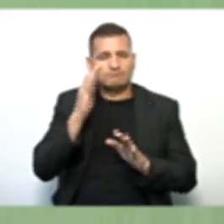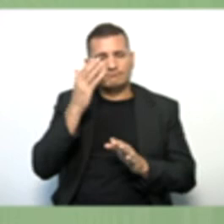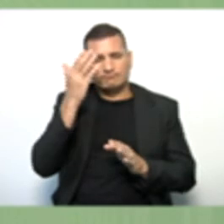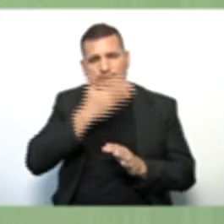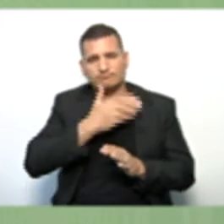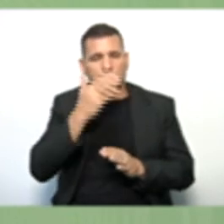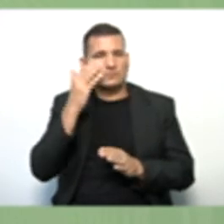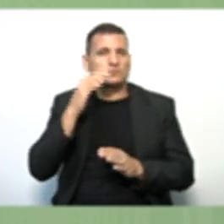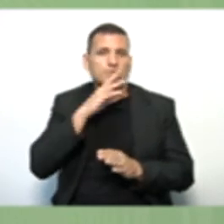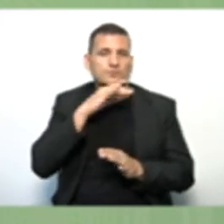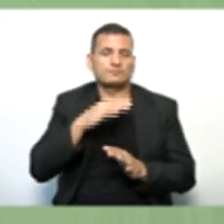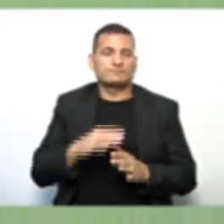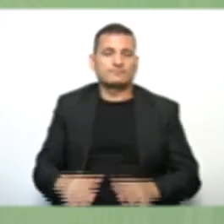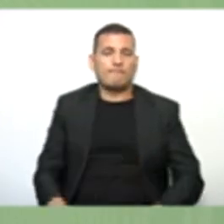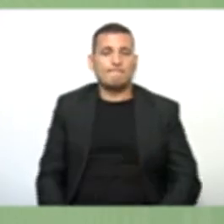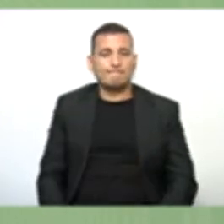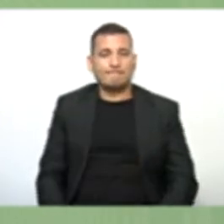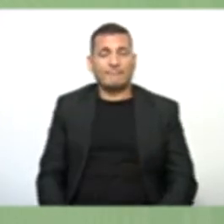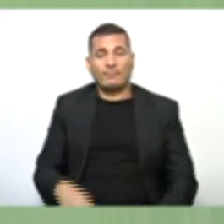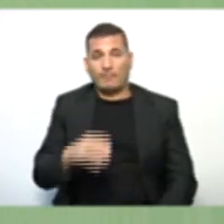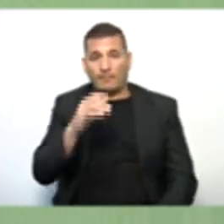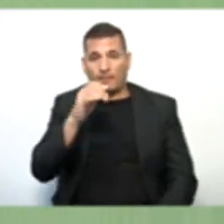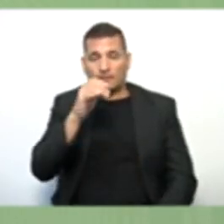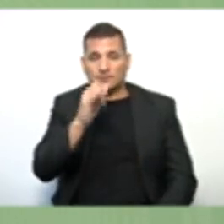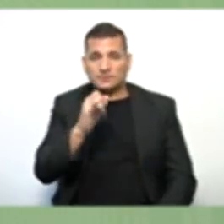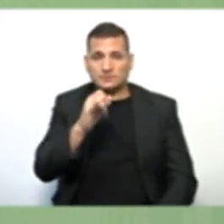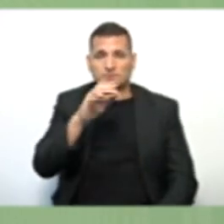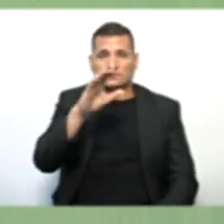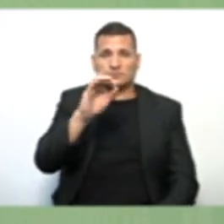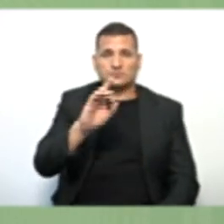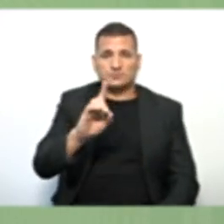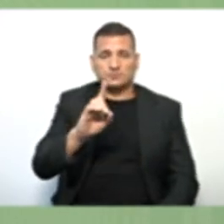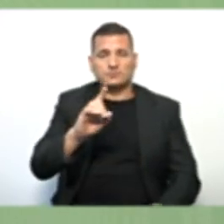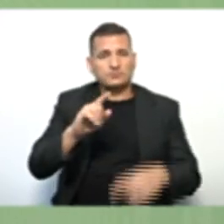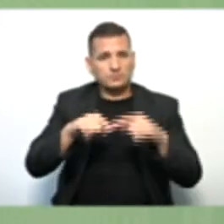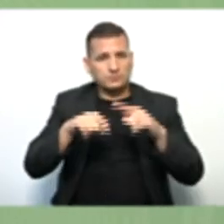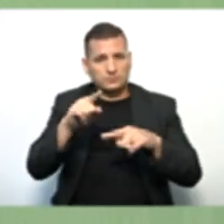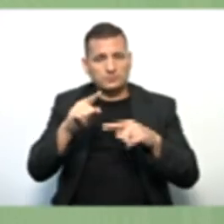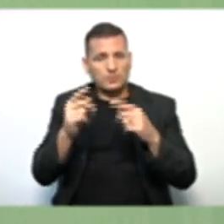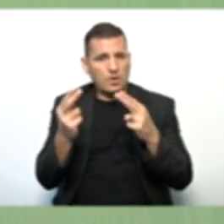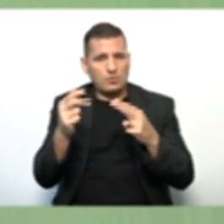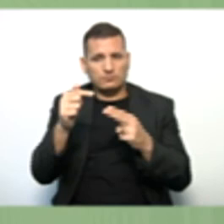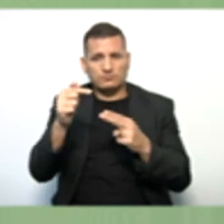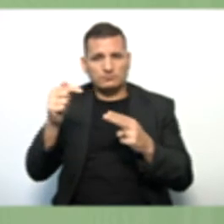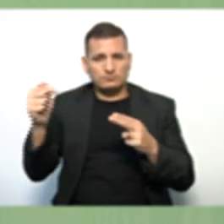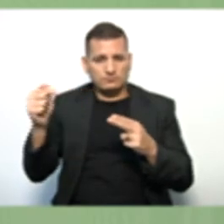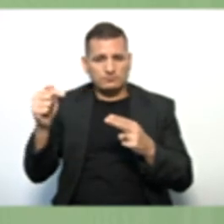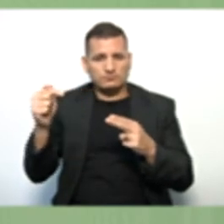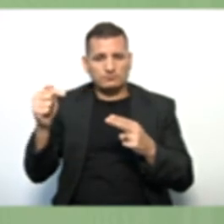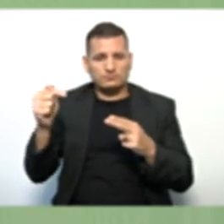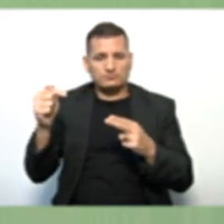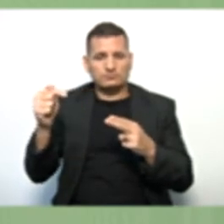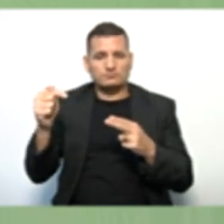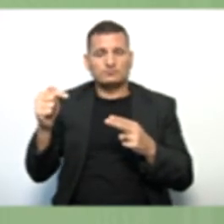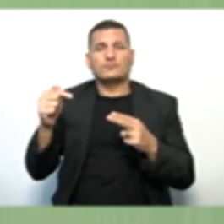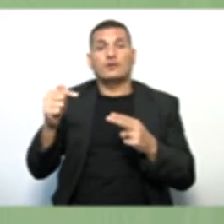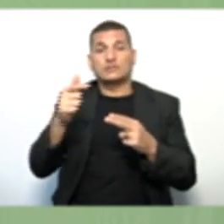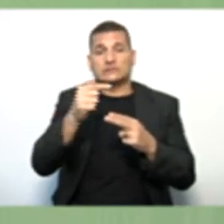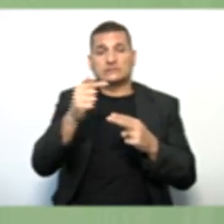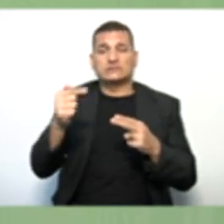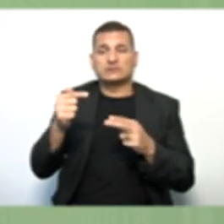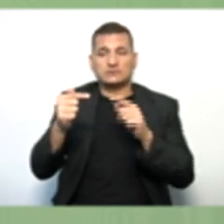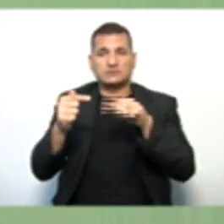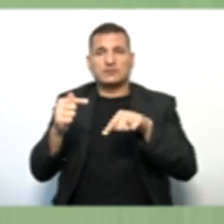menos pra cá. Se código produto for igual a 777, no caso que é o 777 é a minha